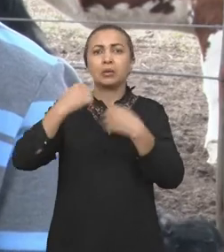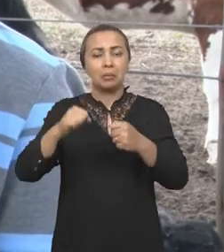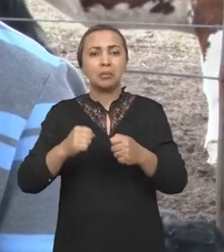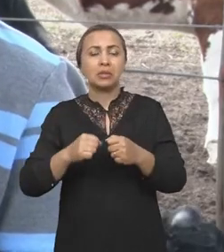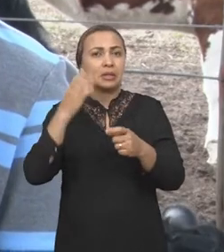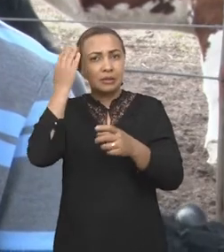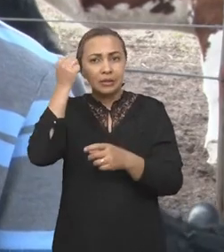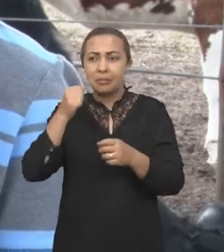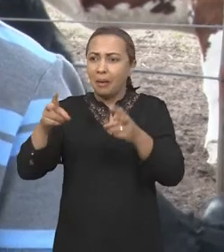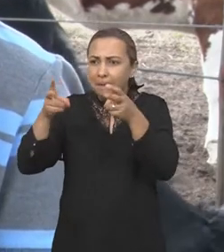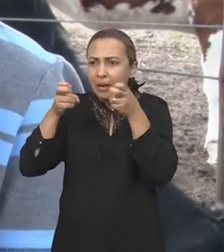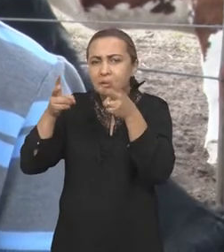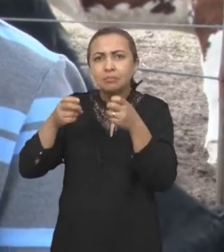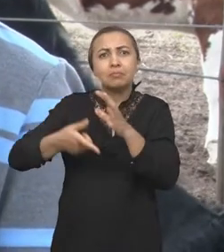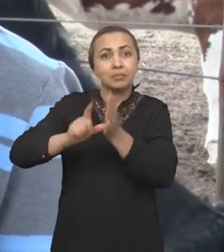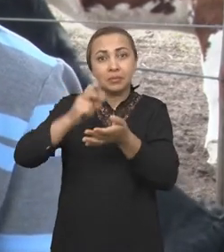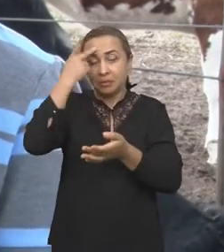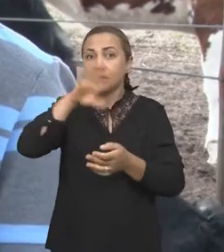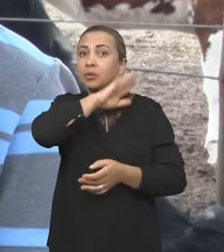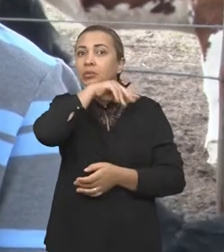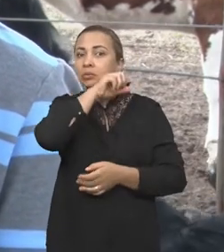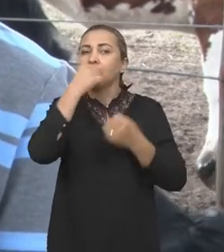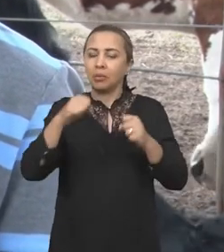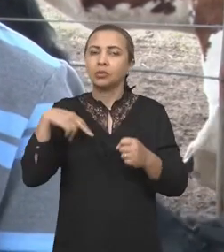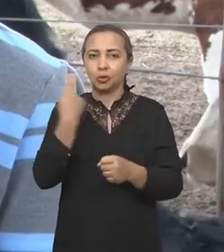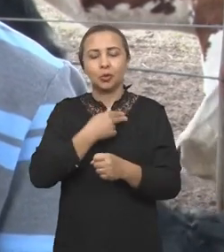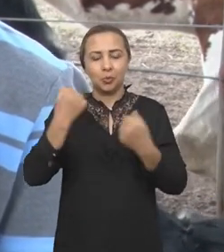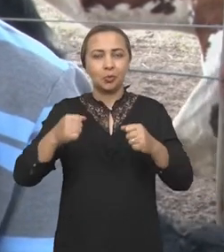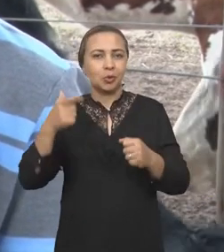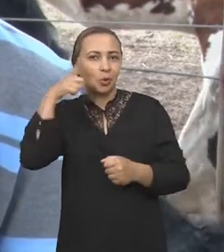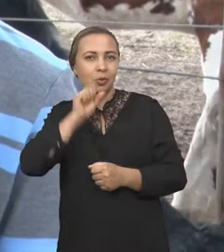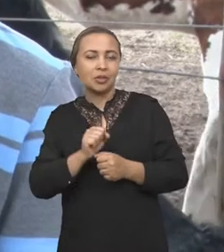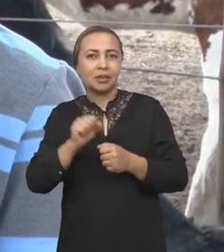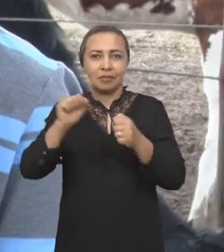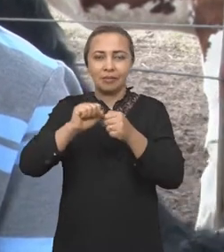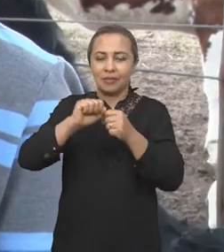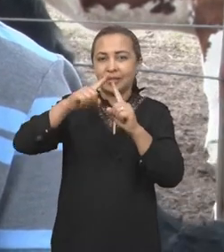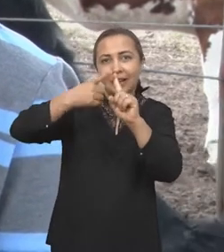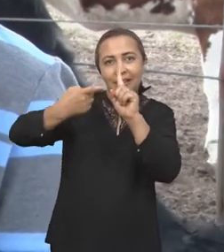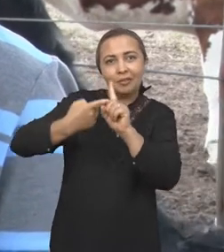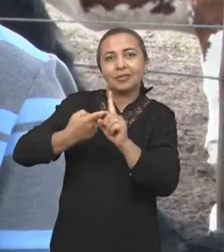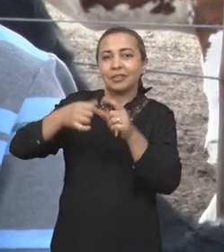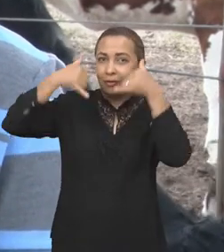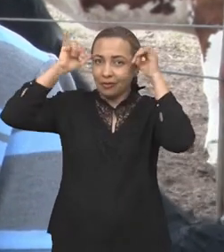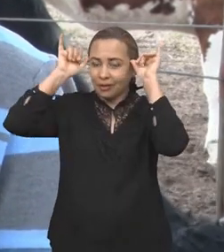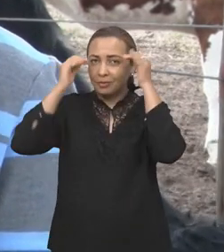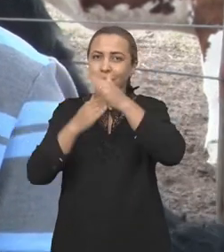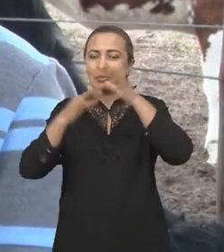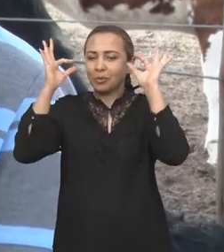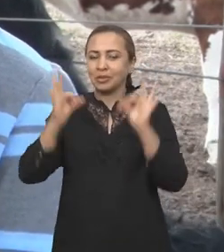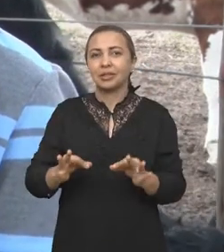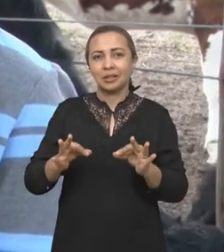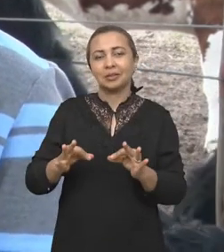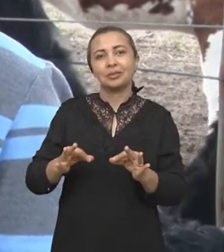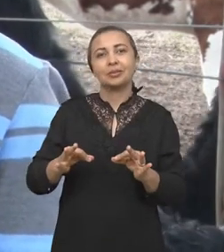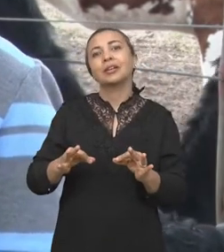ser identificada essas alterações para que o animal possa, que a gente possa conseguir inseminar esse animal no período correto, para que ela